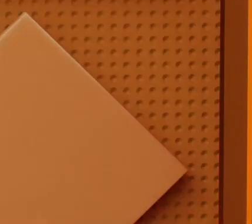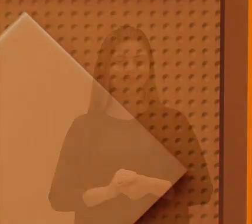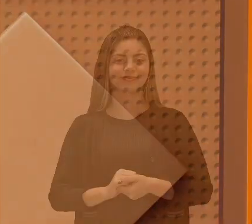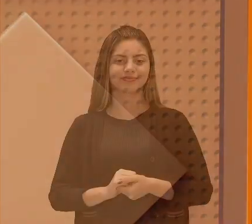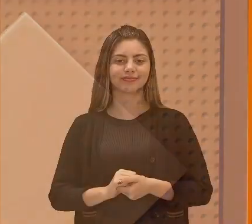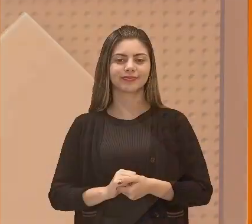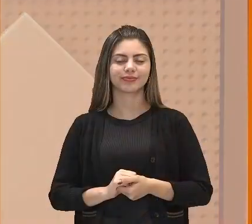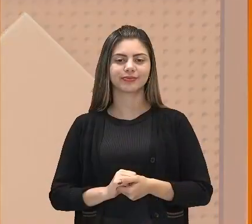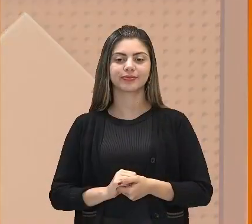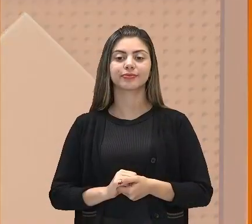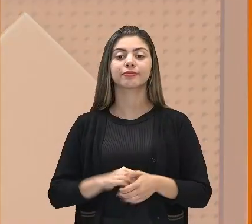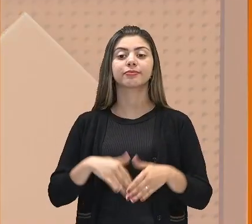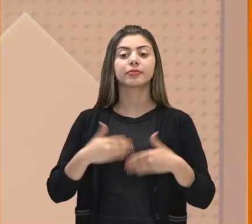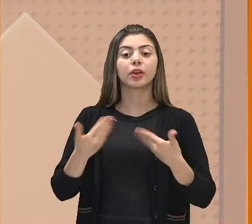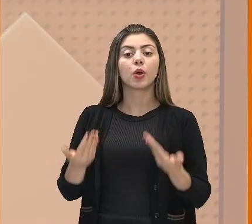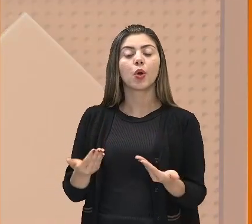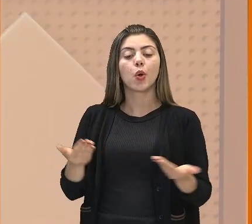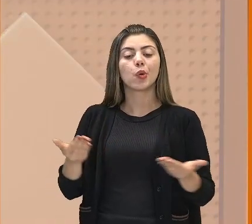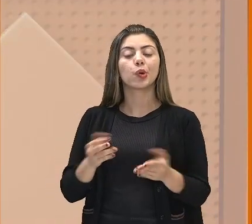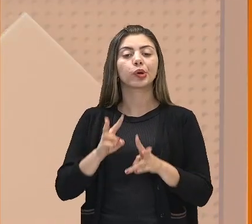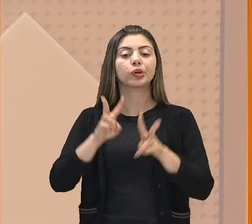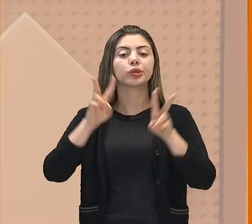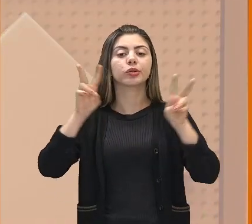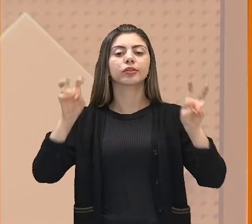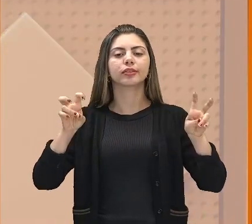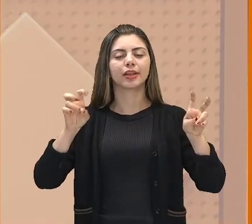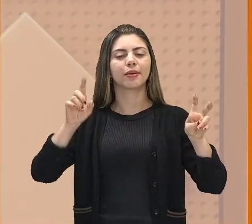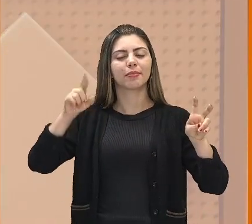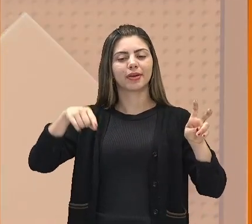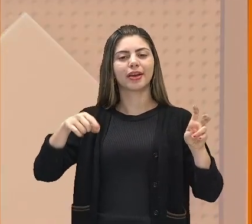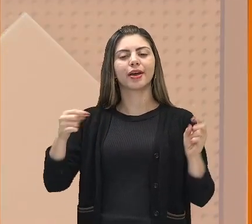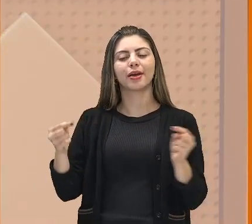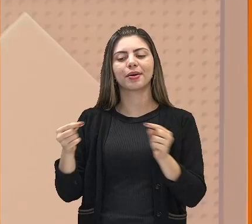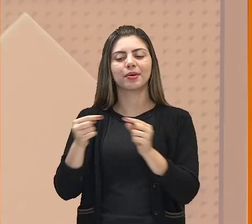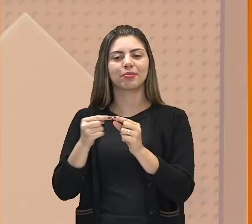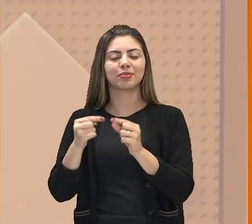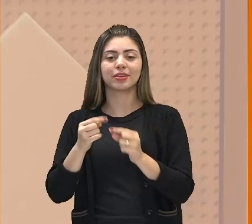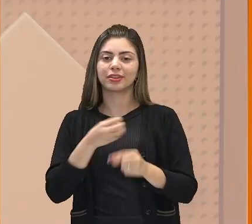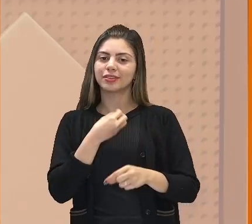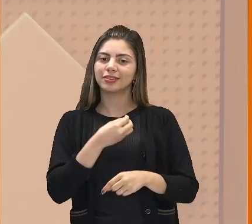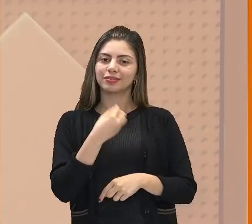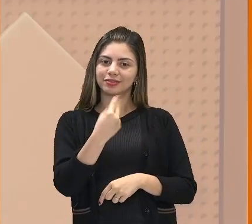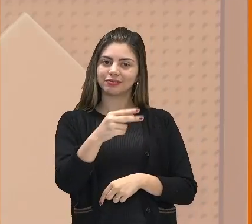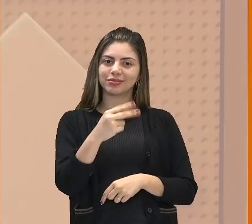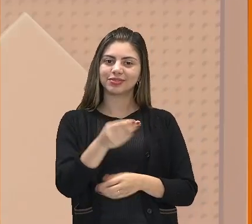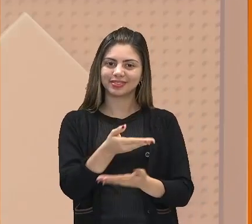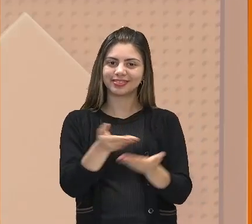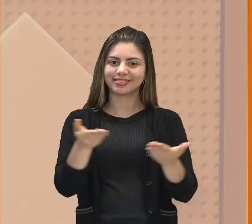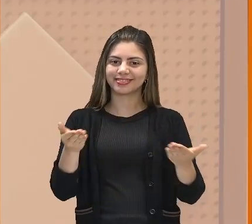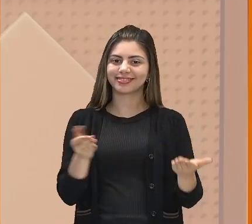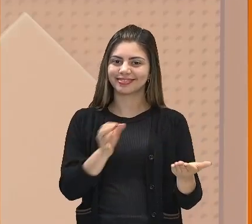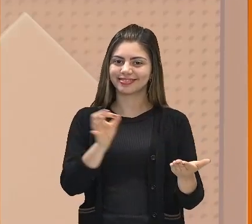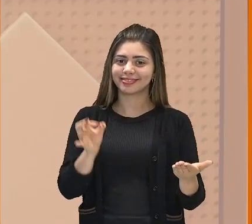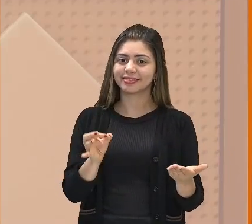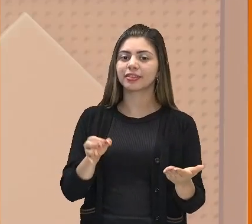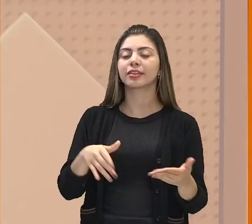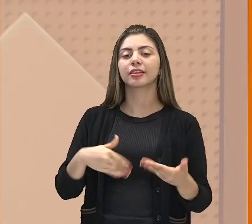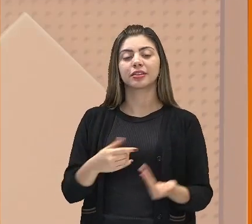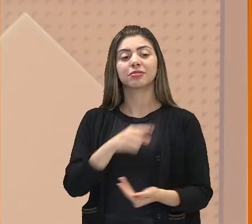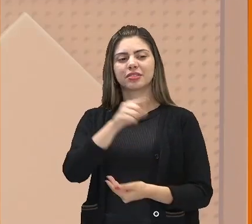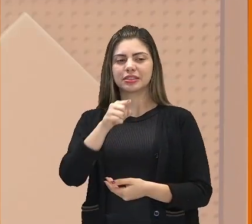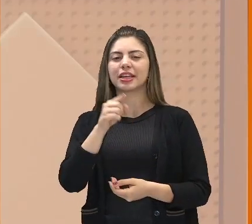Então, o tema desta aula vai ser bem de encontro com a vivência de vocês, meus alunos, né? Até mais que o meu